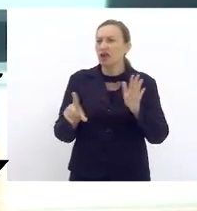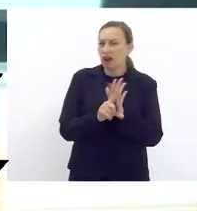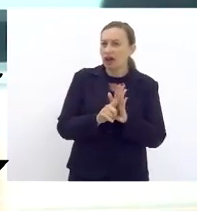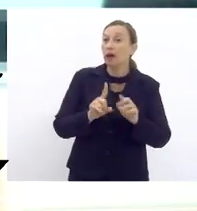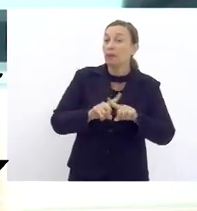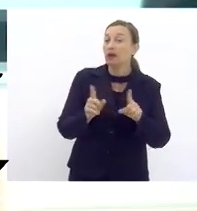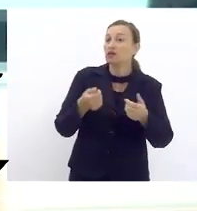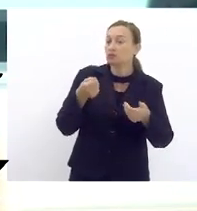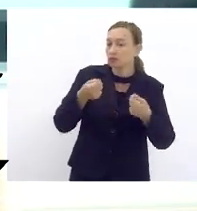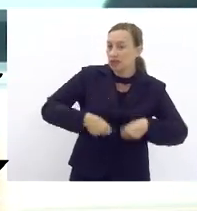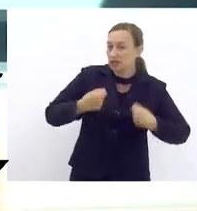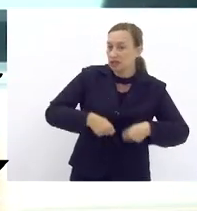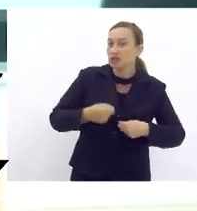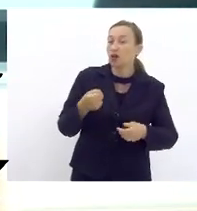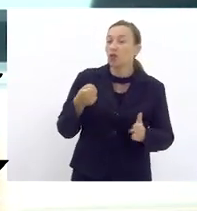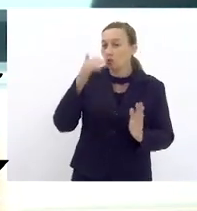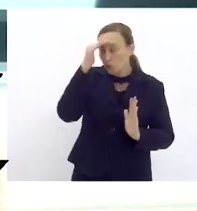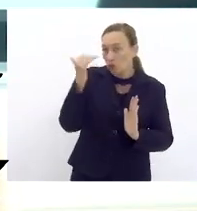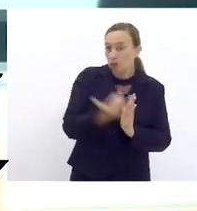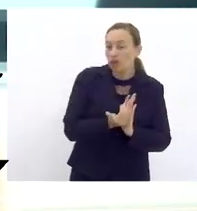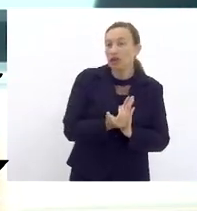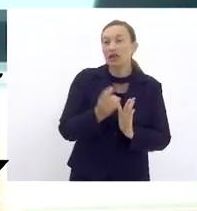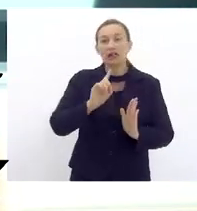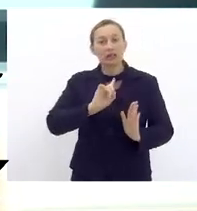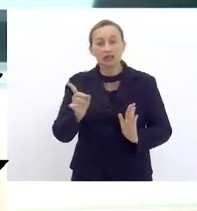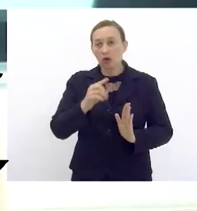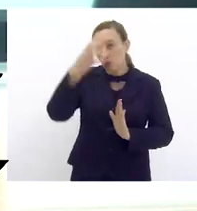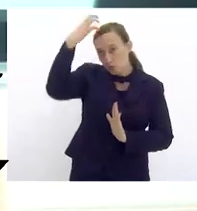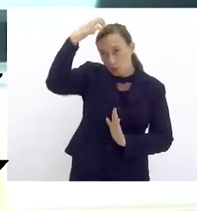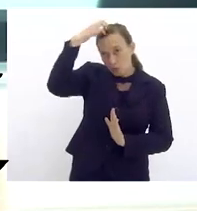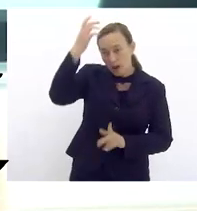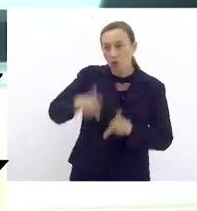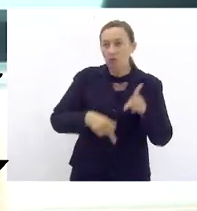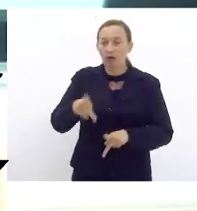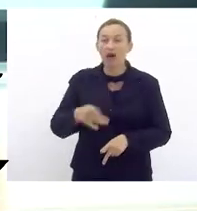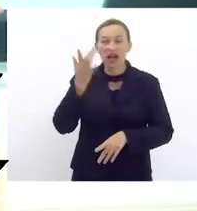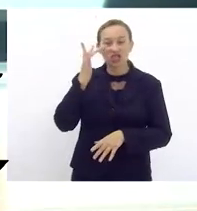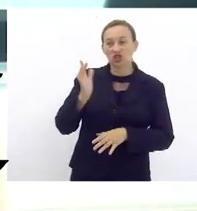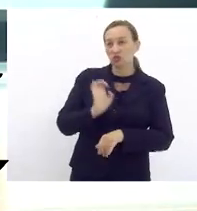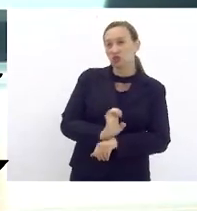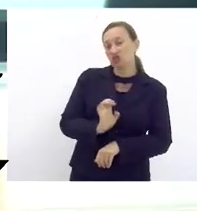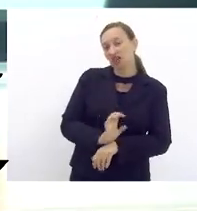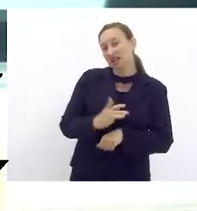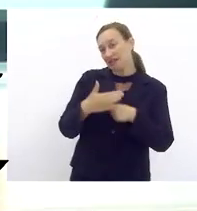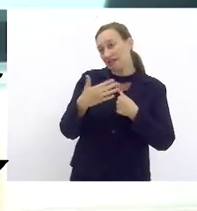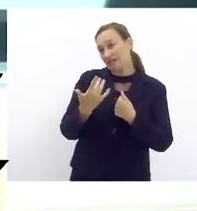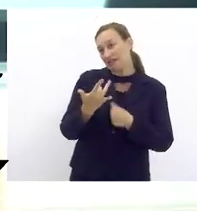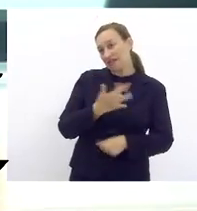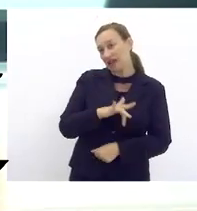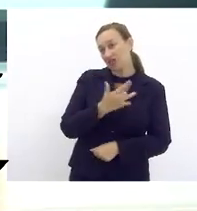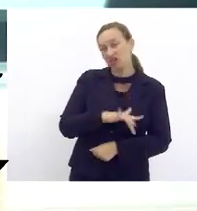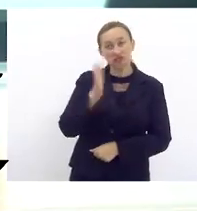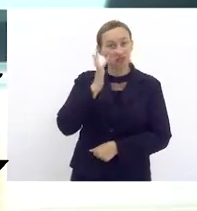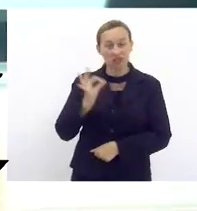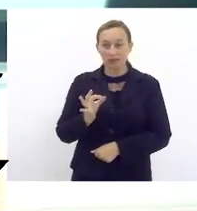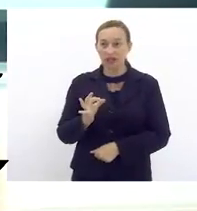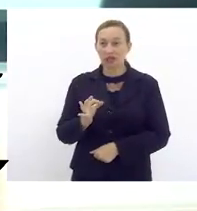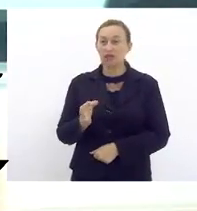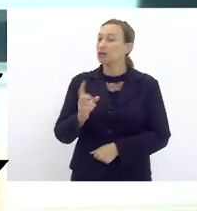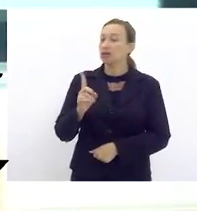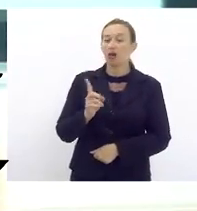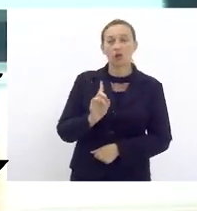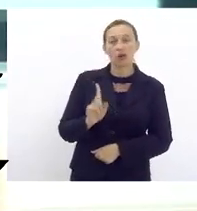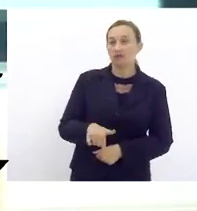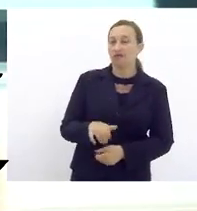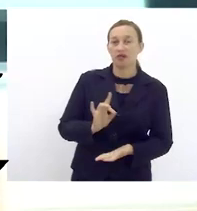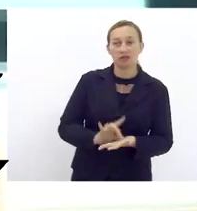precisa cumprir e não culpar apenas a população como se o estado fosse um Coitadinho tentando fazer a parte dele mas a população não tem não é